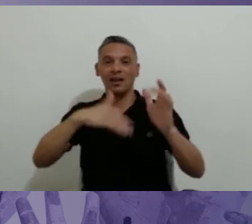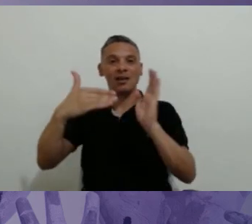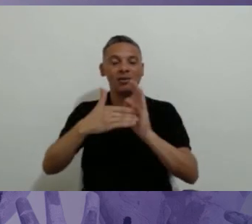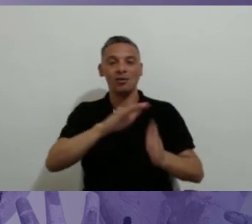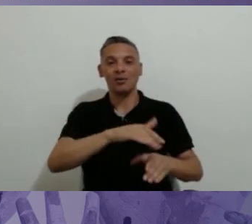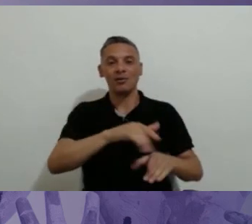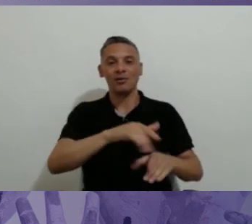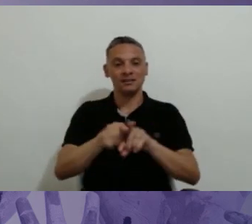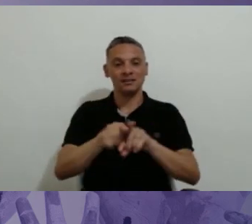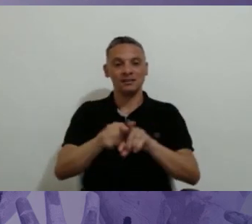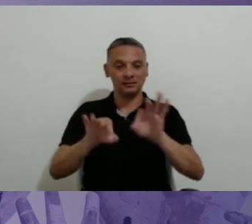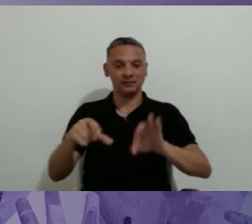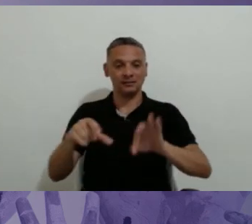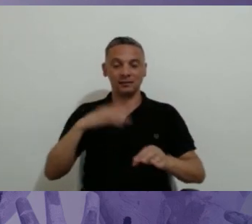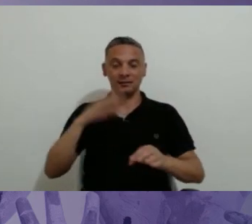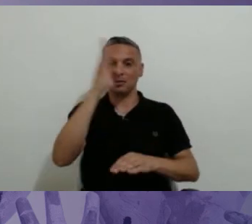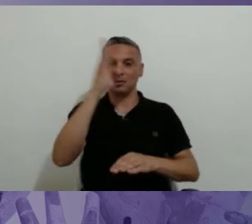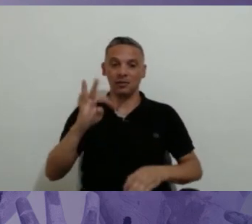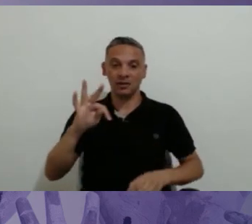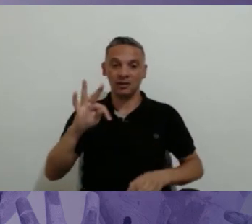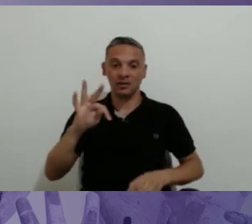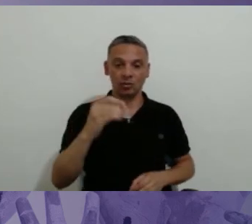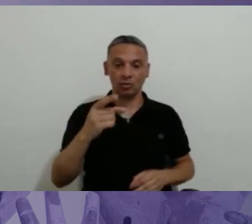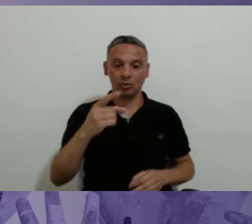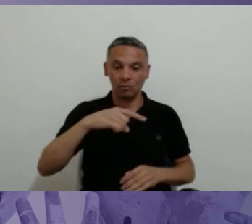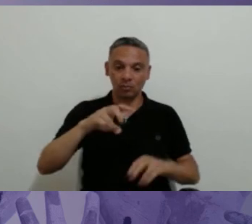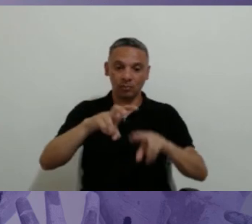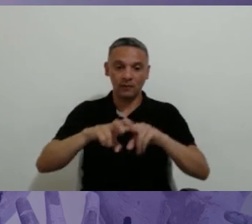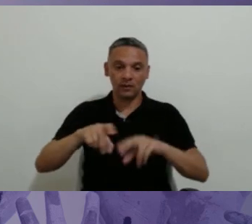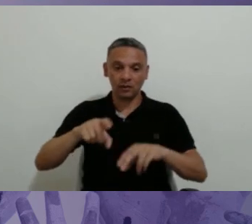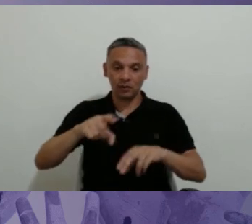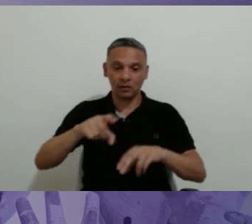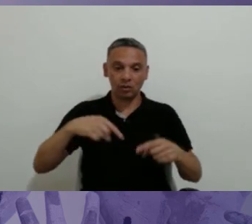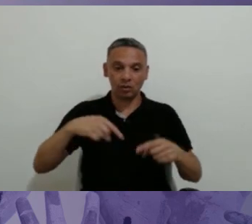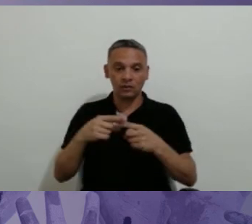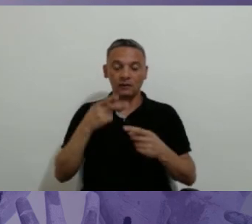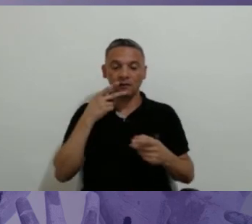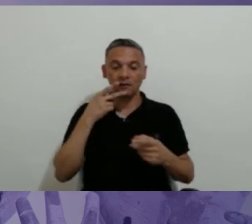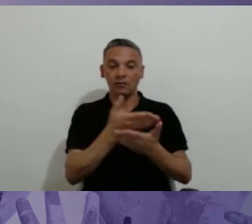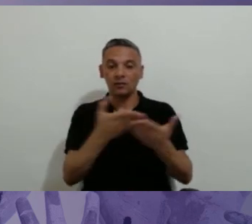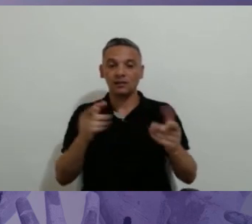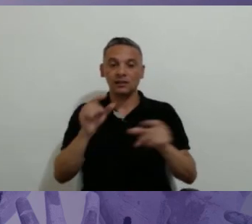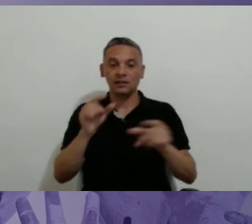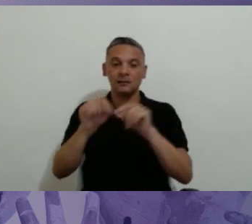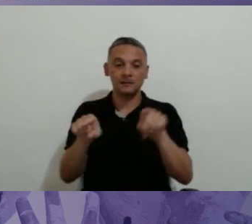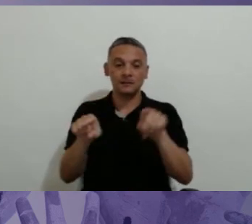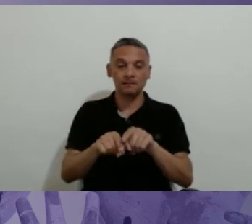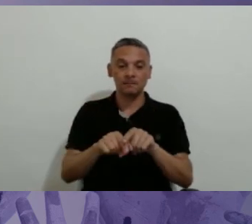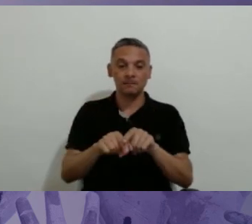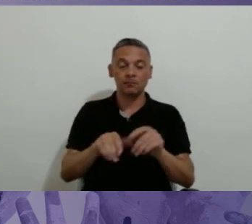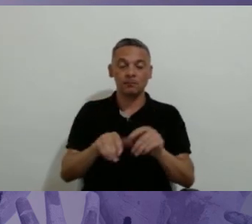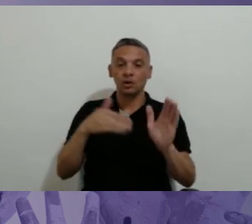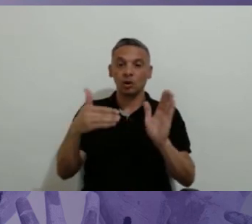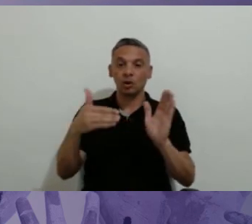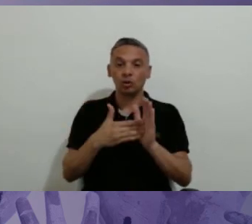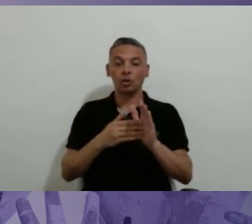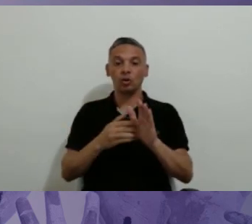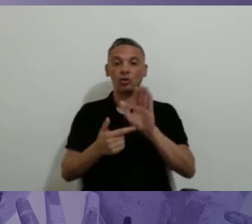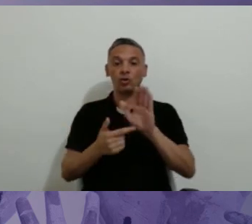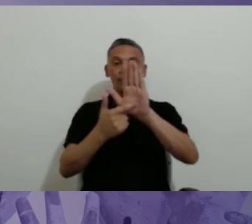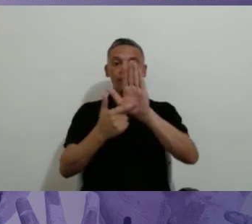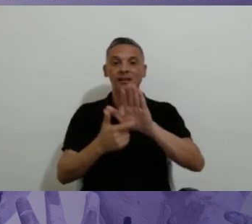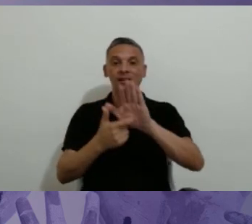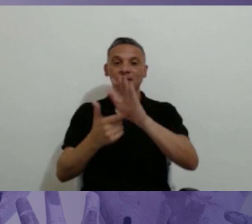os pontos do Brasil. E é para isso mesmo, eu quero inclusive falar para vocês, gente, que todas essas funcionalidades apresentadas por Thaís e